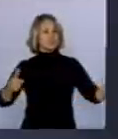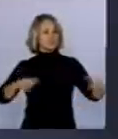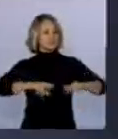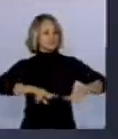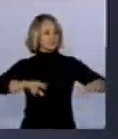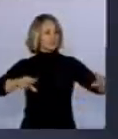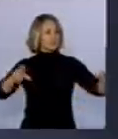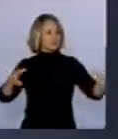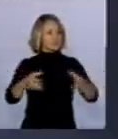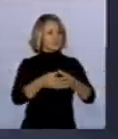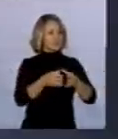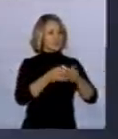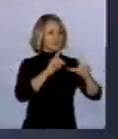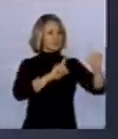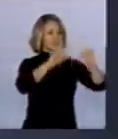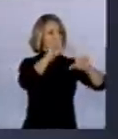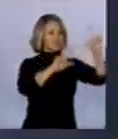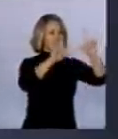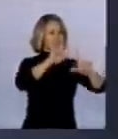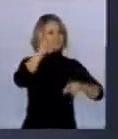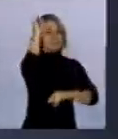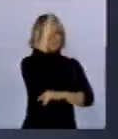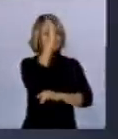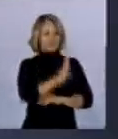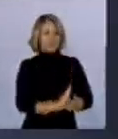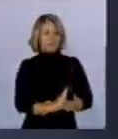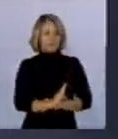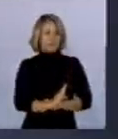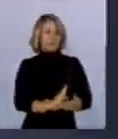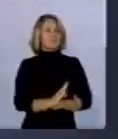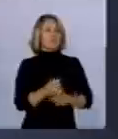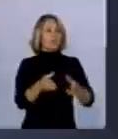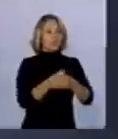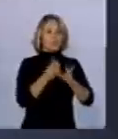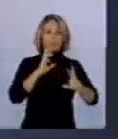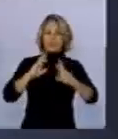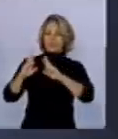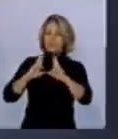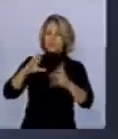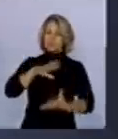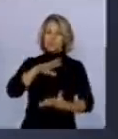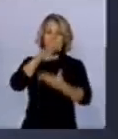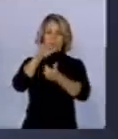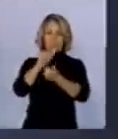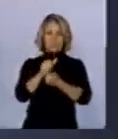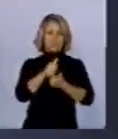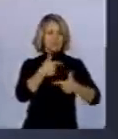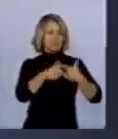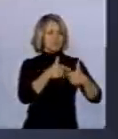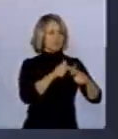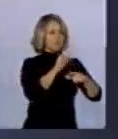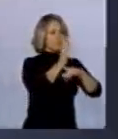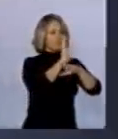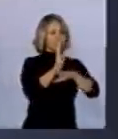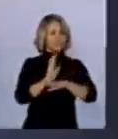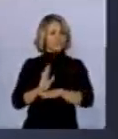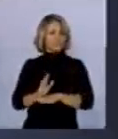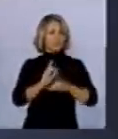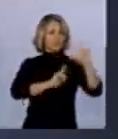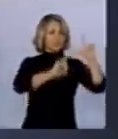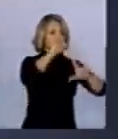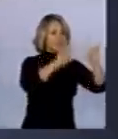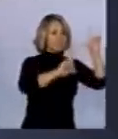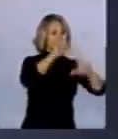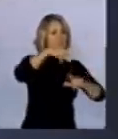do mercado audiovisual brasileiro a rede mundial de distribuição de obras audiovisuais dos membros da MPA com